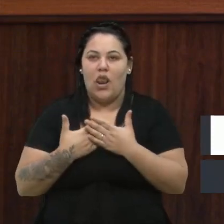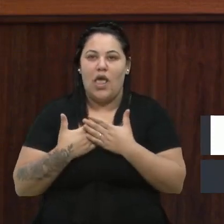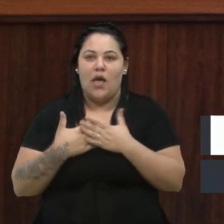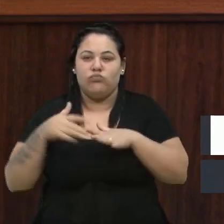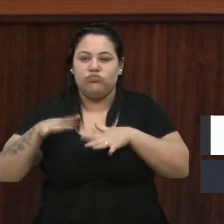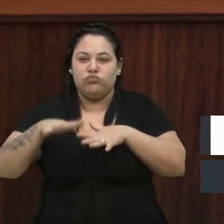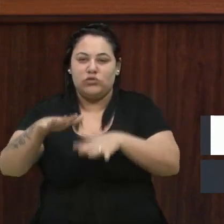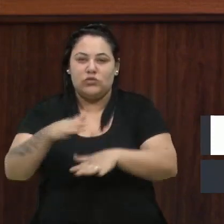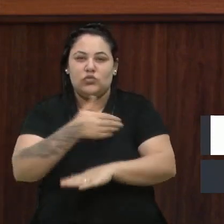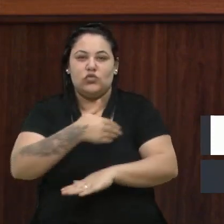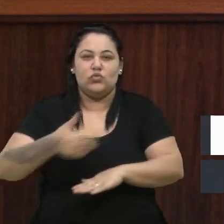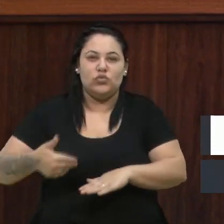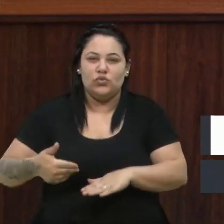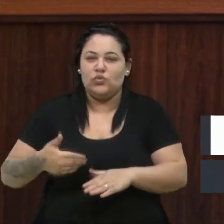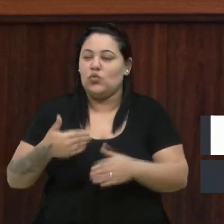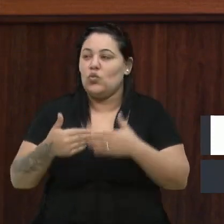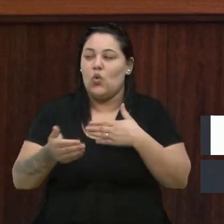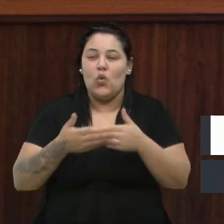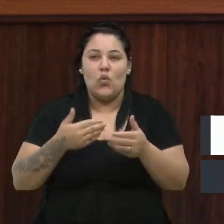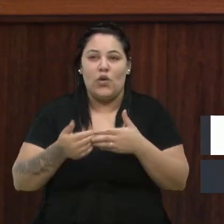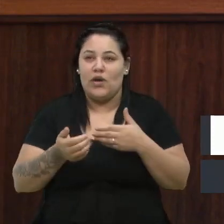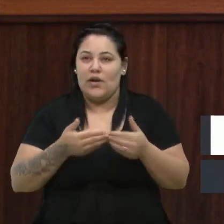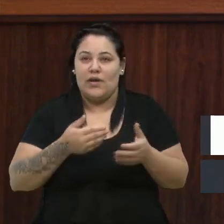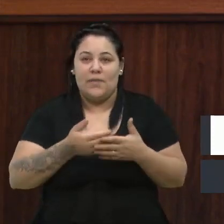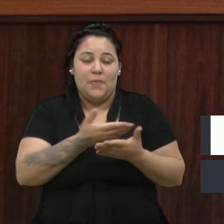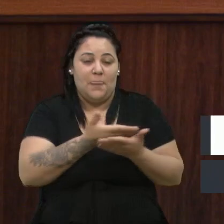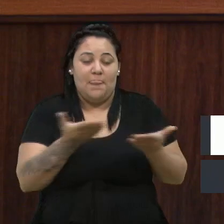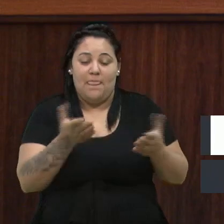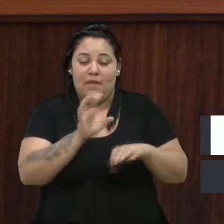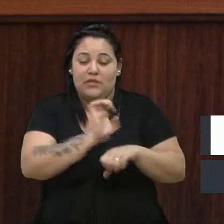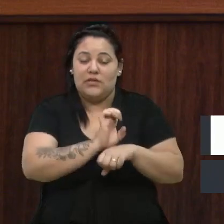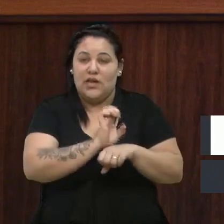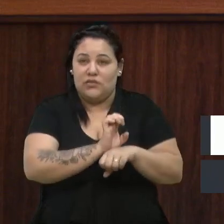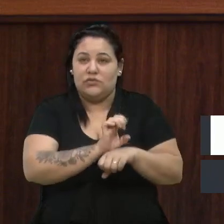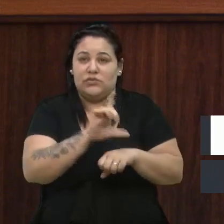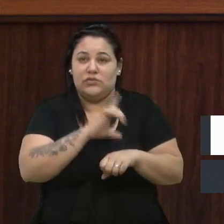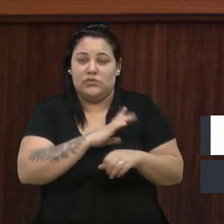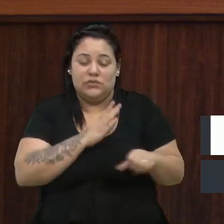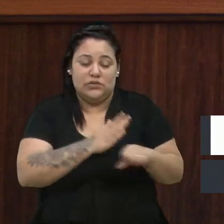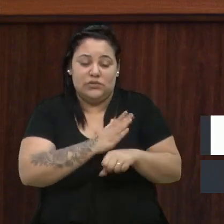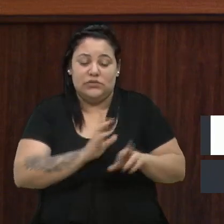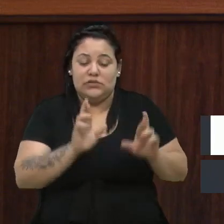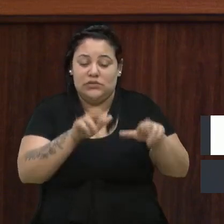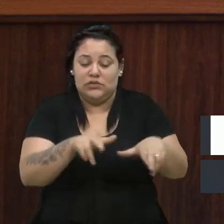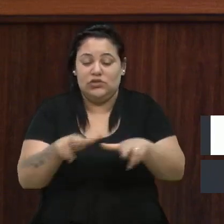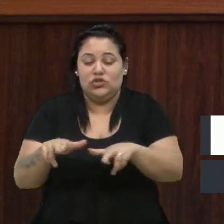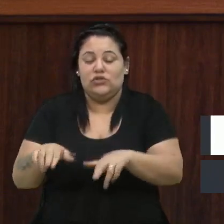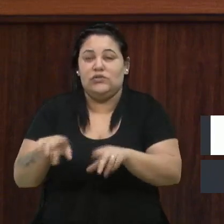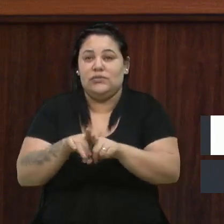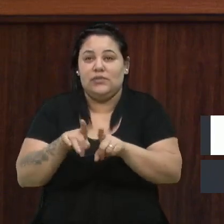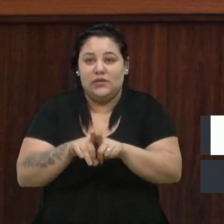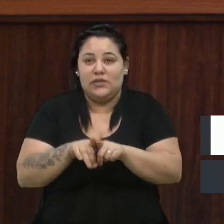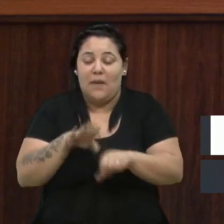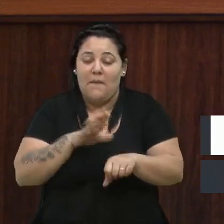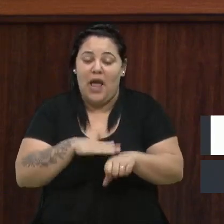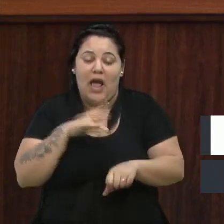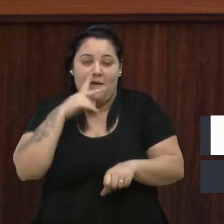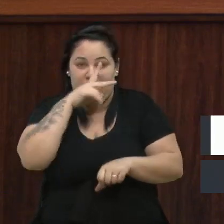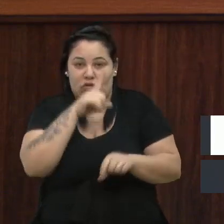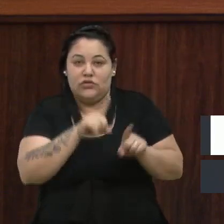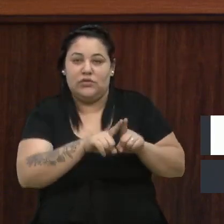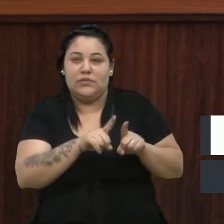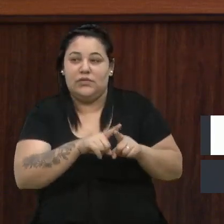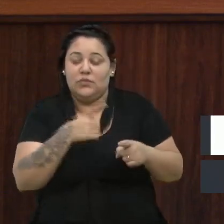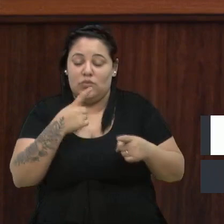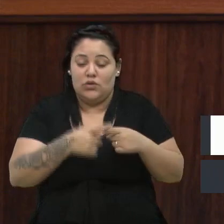seja qualquer parte do Estado que está colocada naquela região, ela está fortalecida. Porque é uma